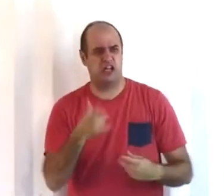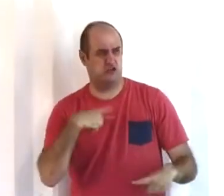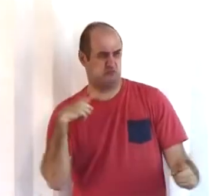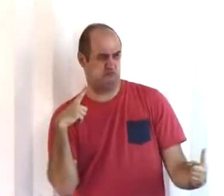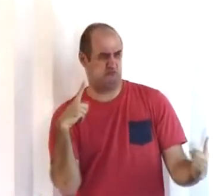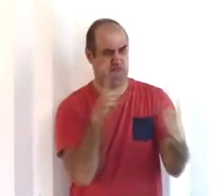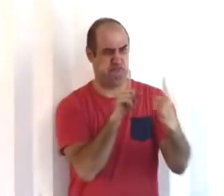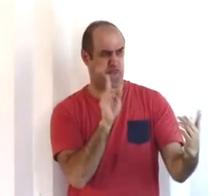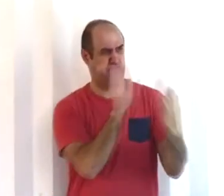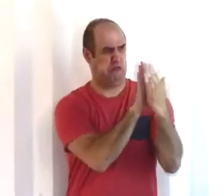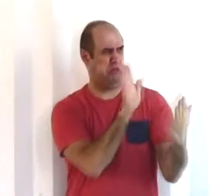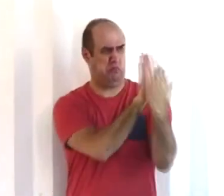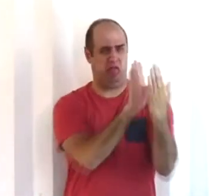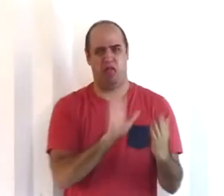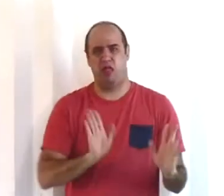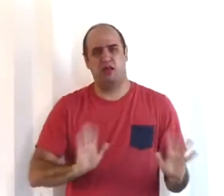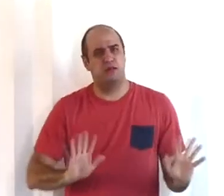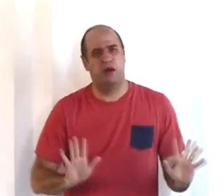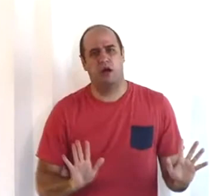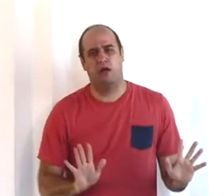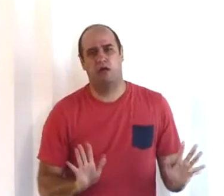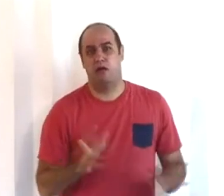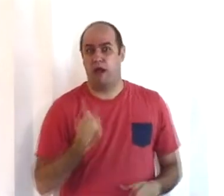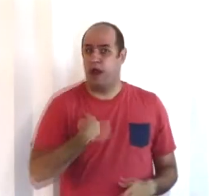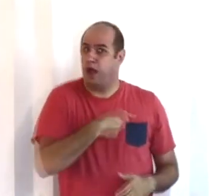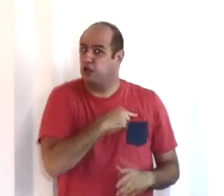opositores. Nós não somos